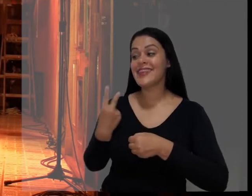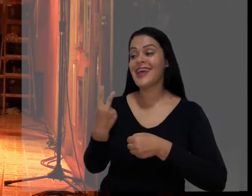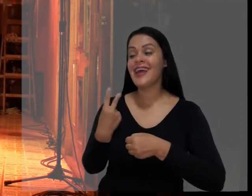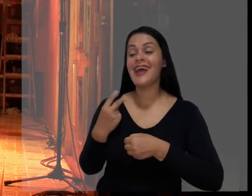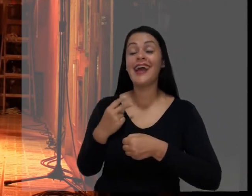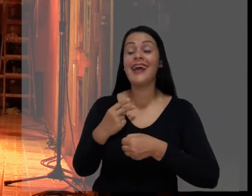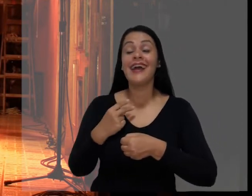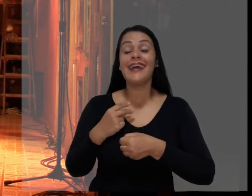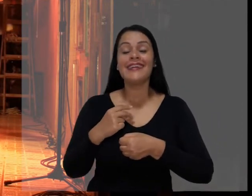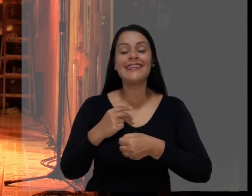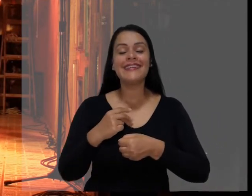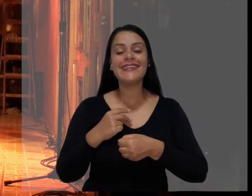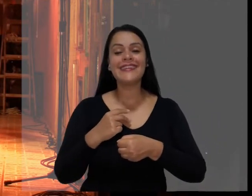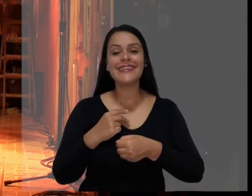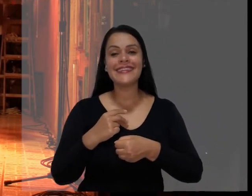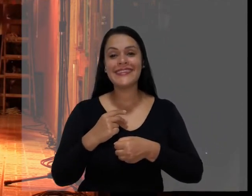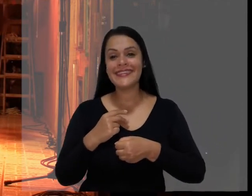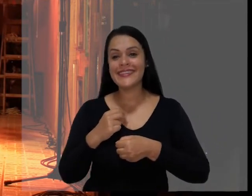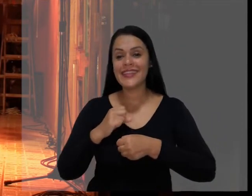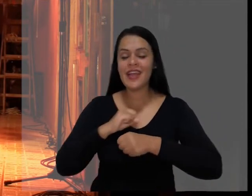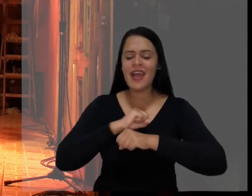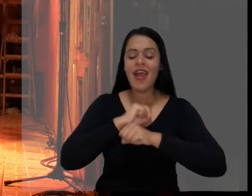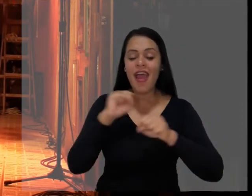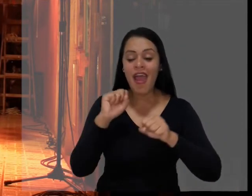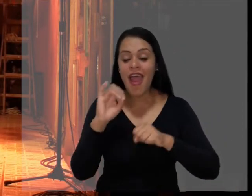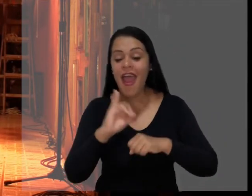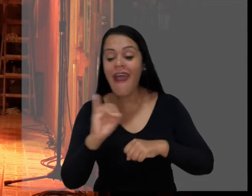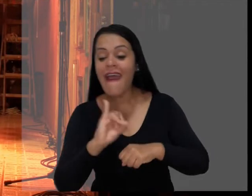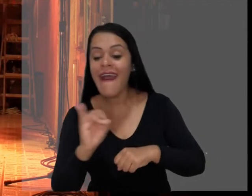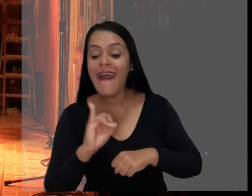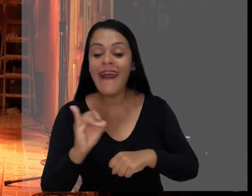então, damos oi para os gatos.